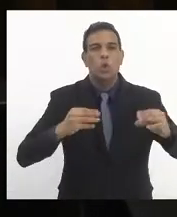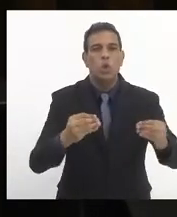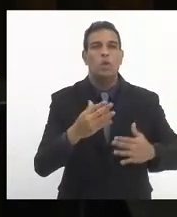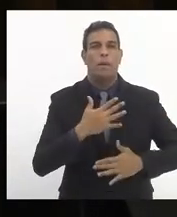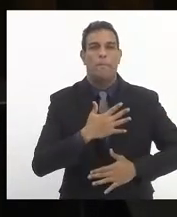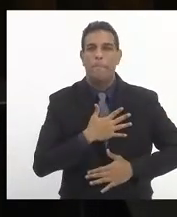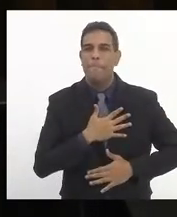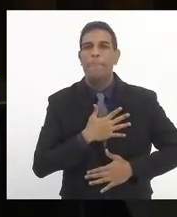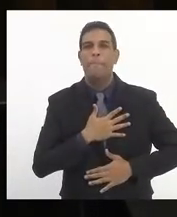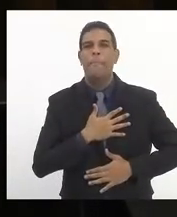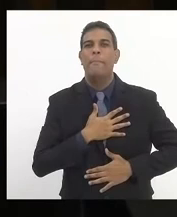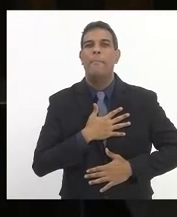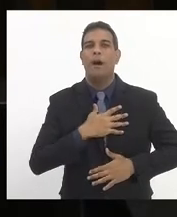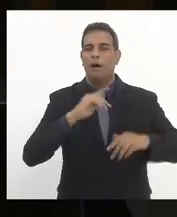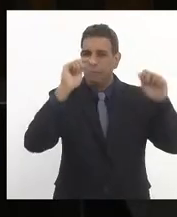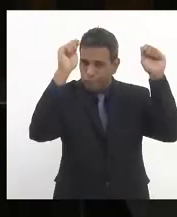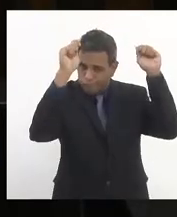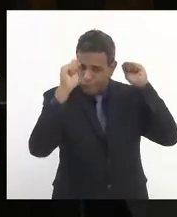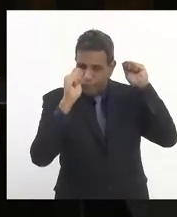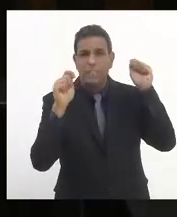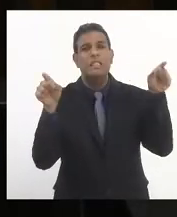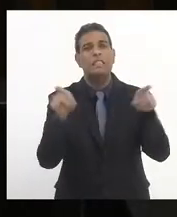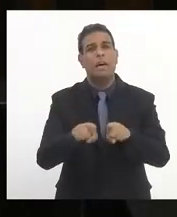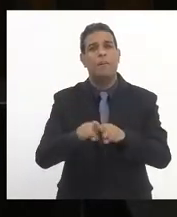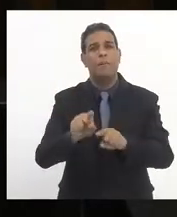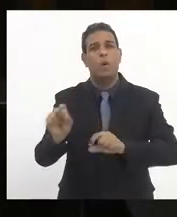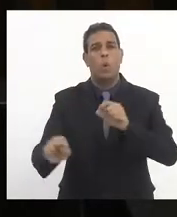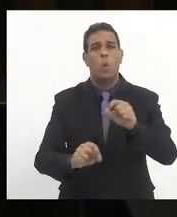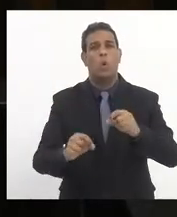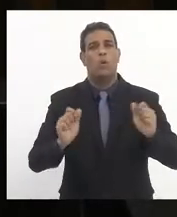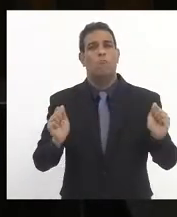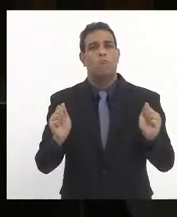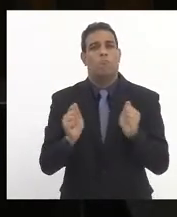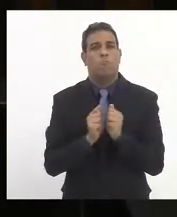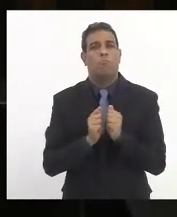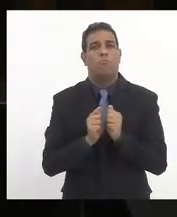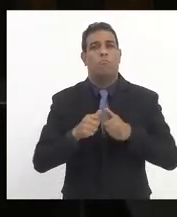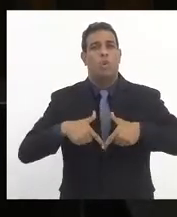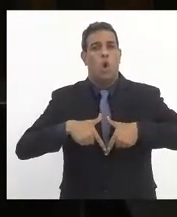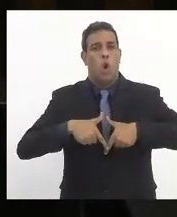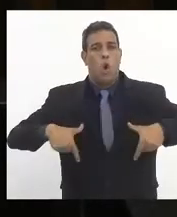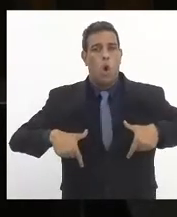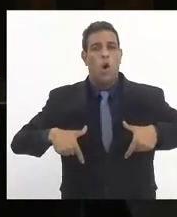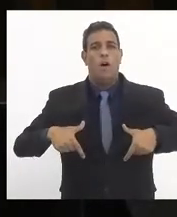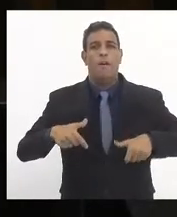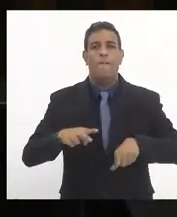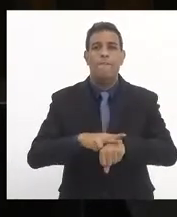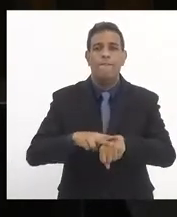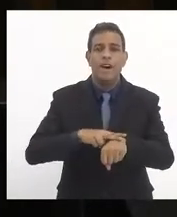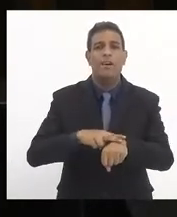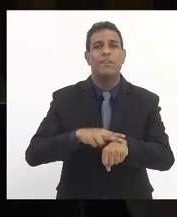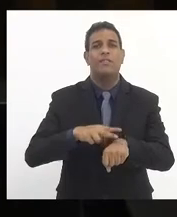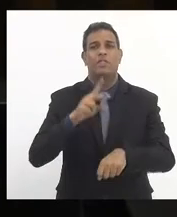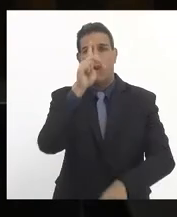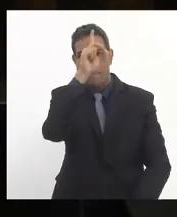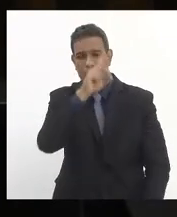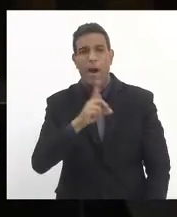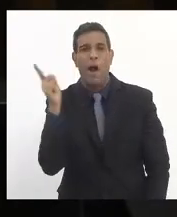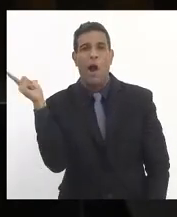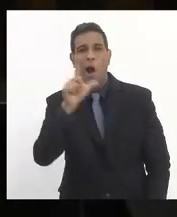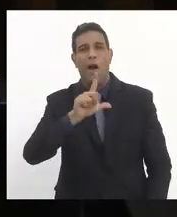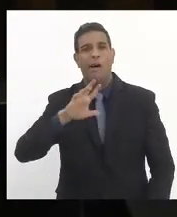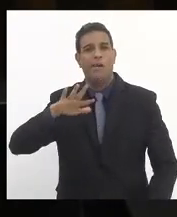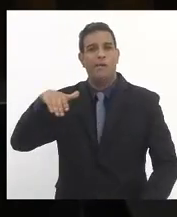brevet, a minha boina, mas também vestindo a minha blusa verde e amarelo, para resgatar o